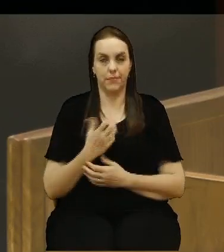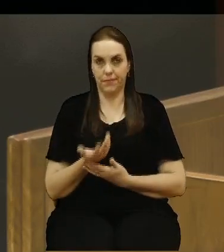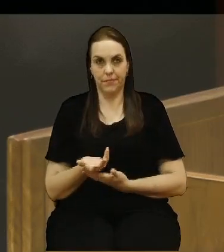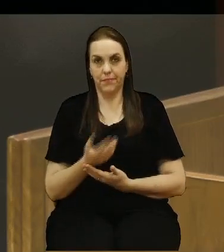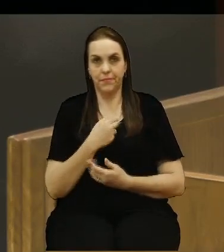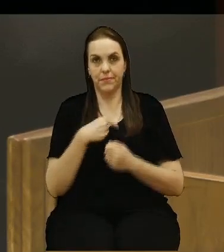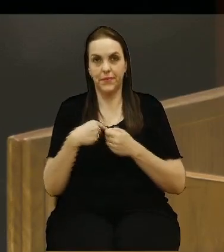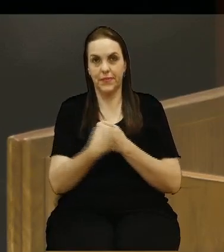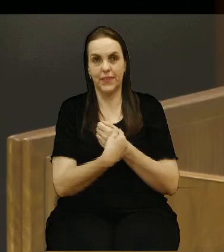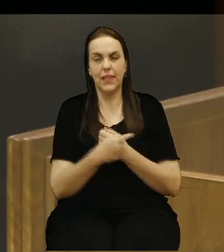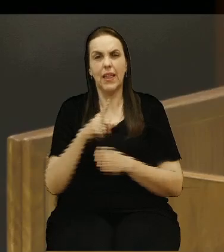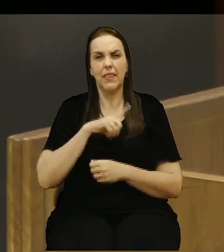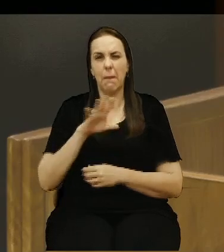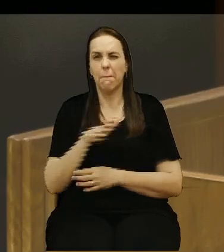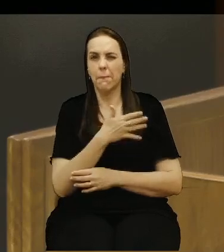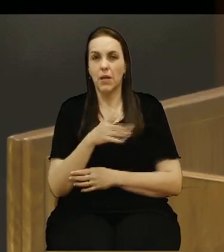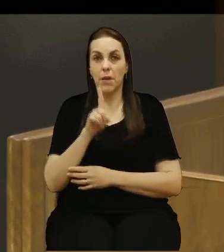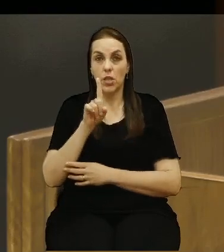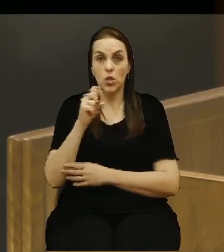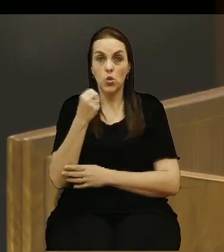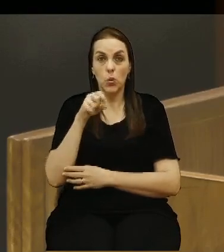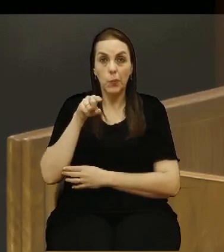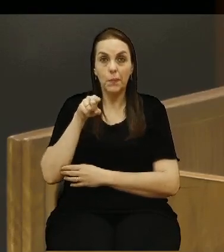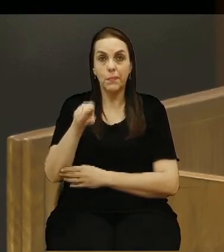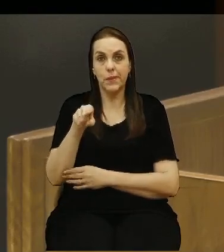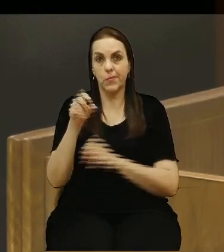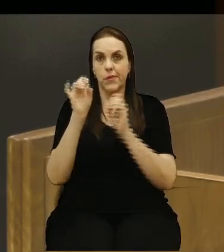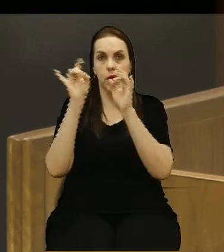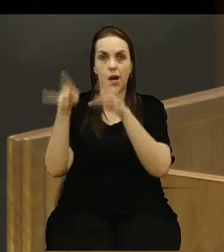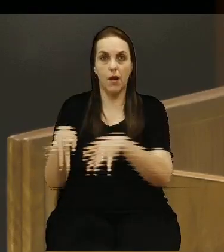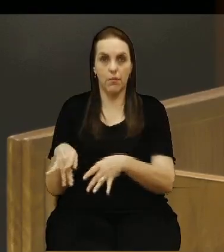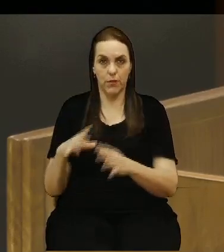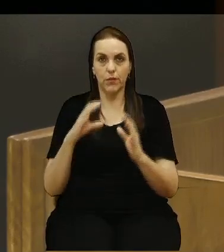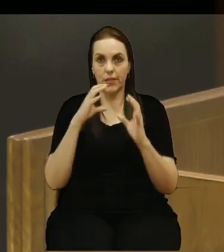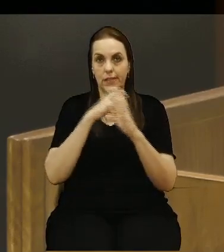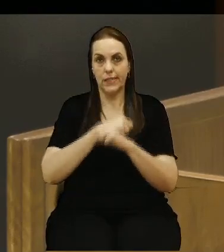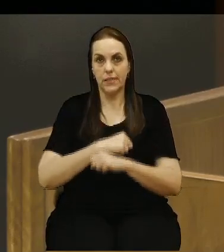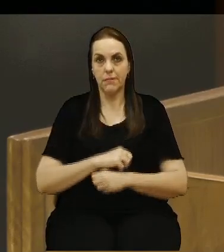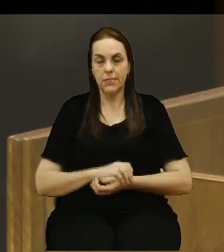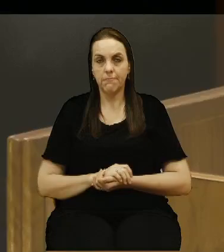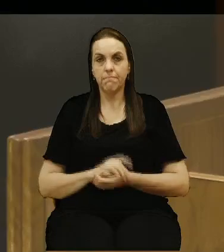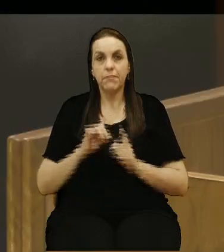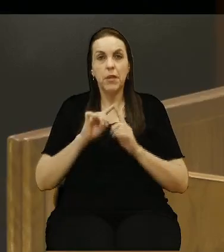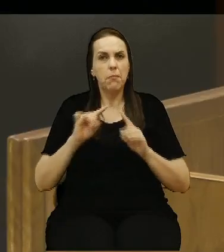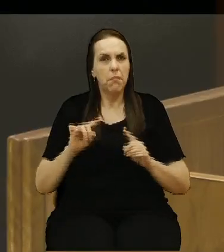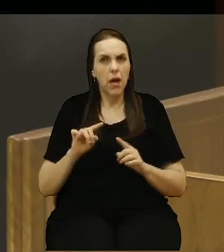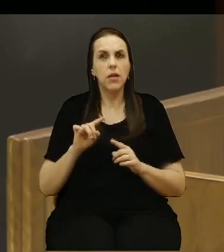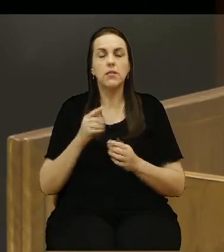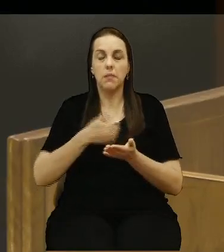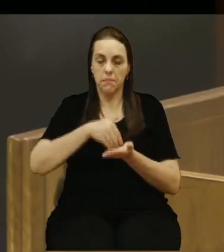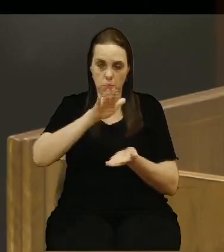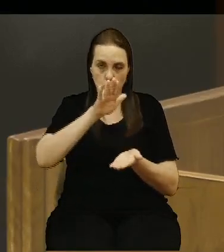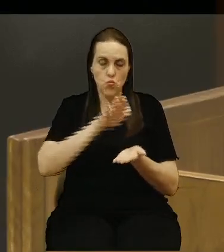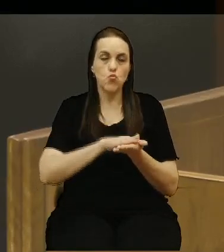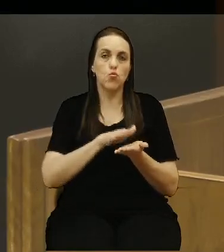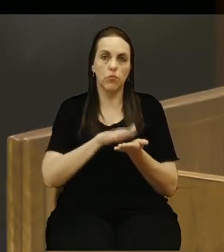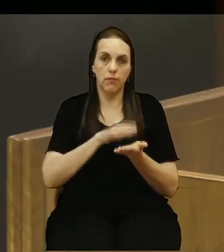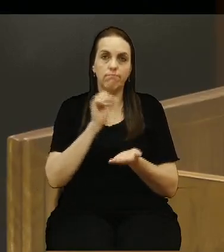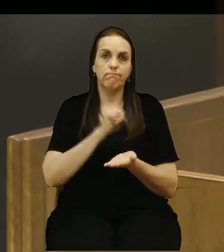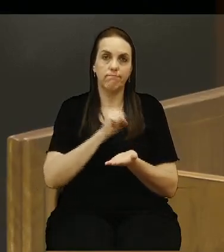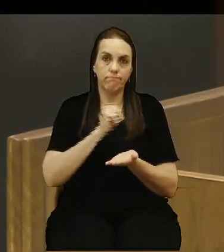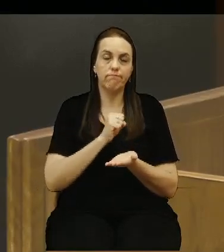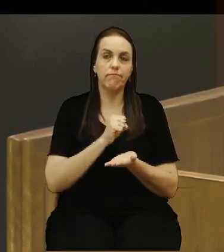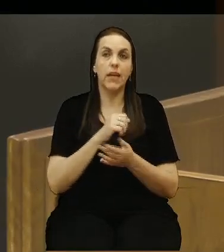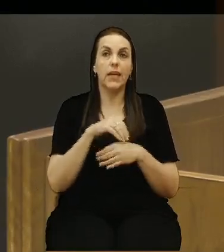uma estimativa de mais de 18 mil animais abandonados, né? Mas nós levávamos multa. Agora,